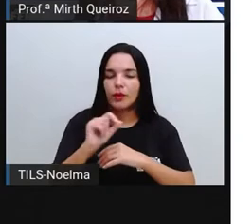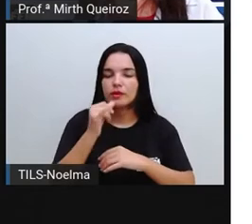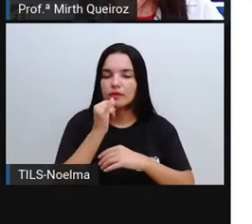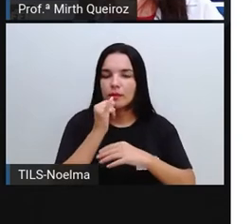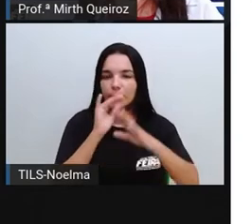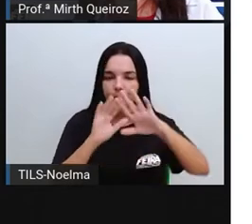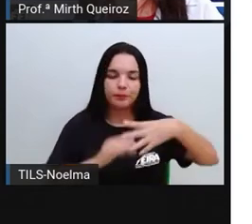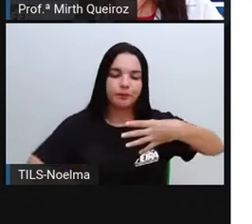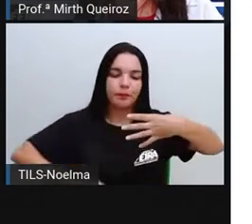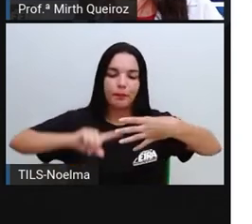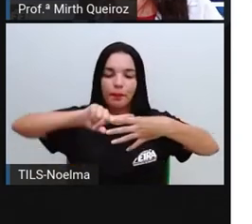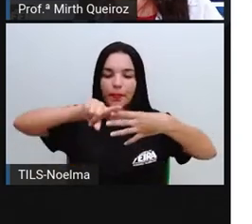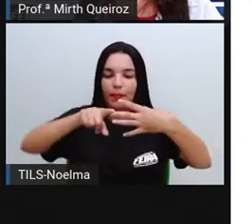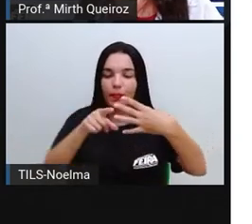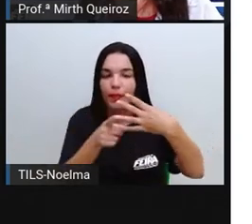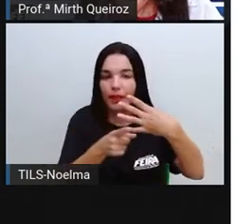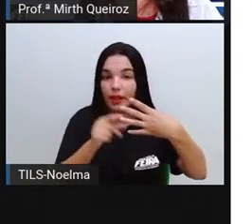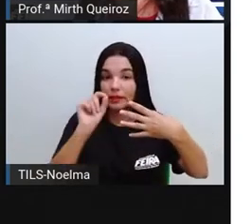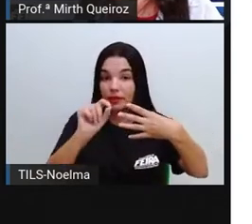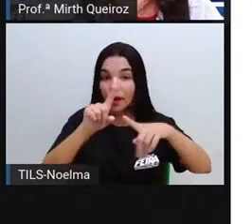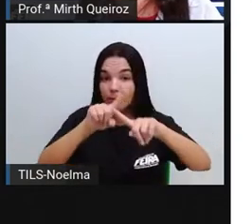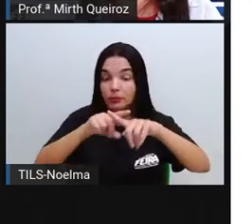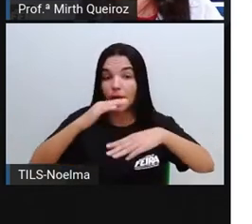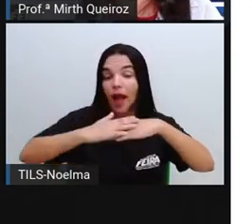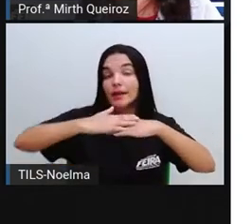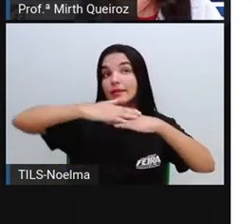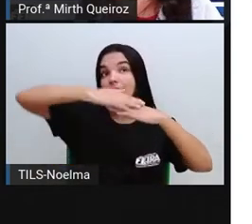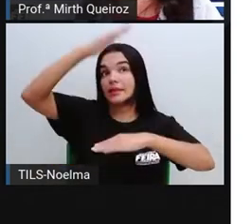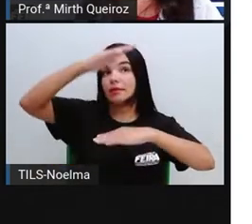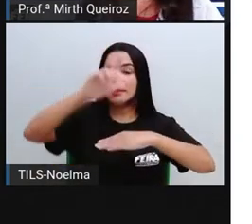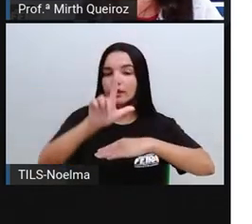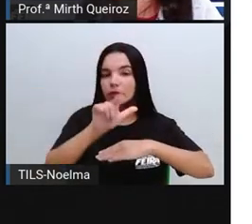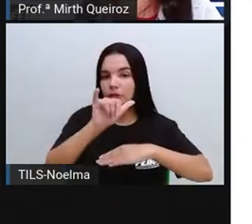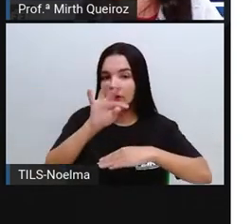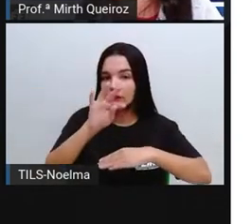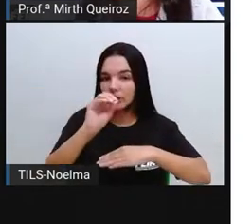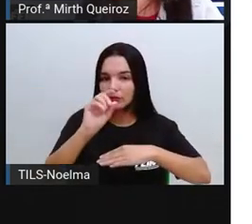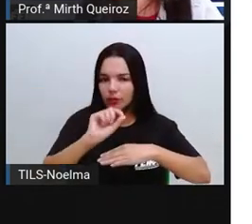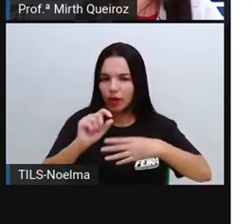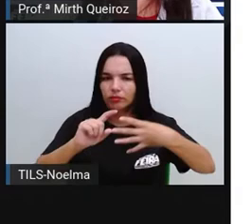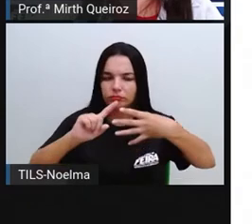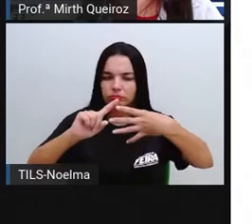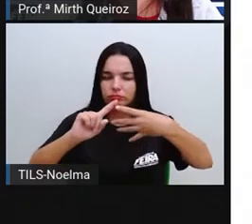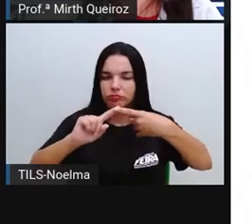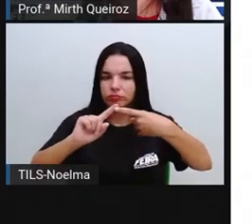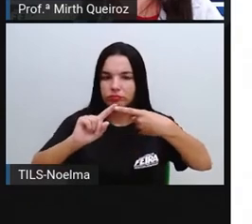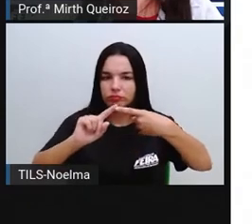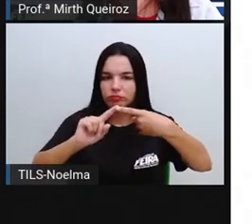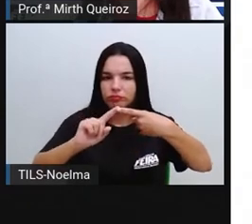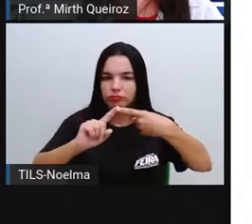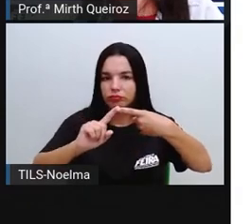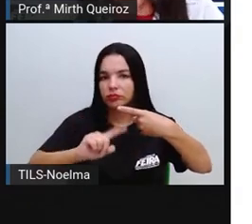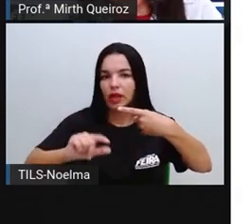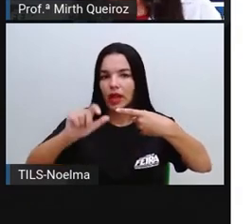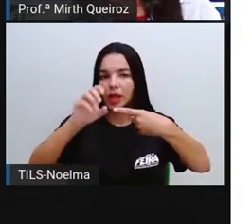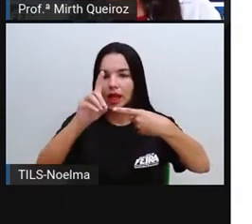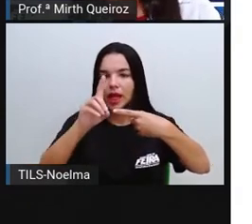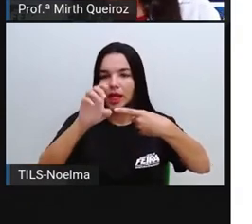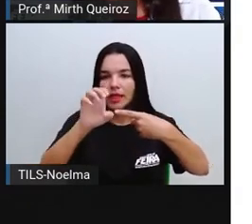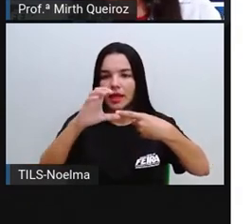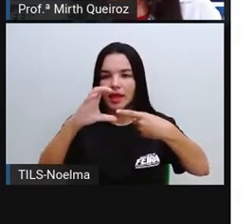exemplo um decalitro e vai ter 10 litros como é que tá o litro tem